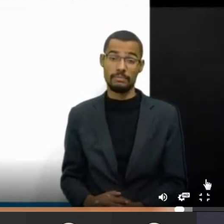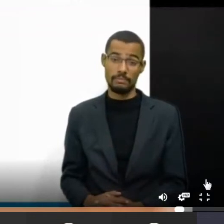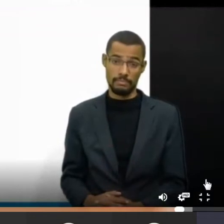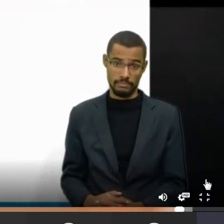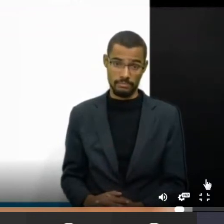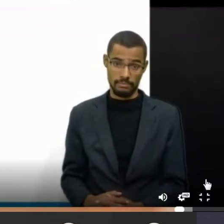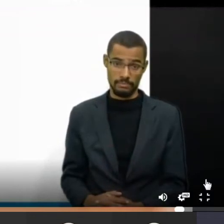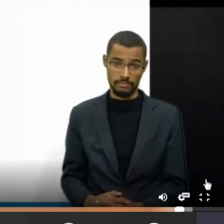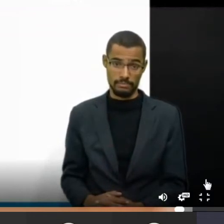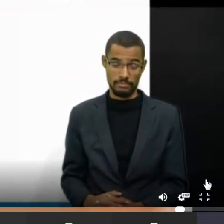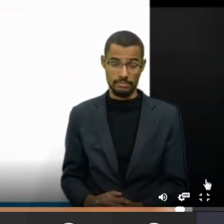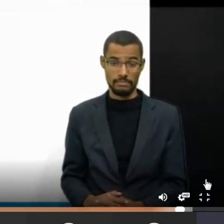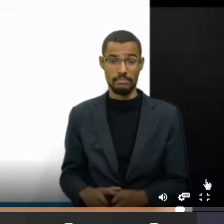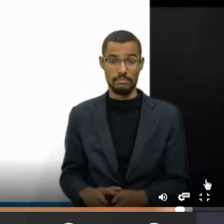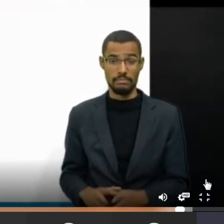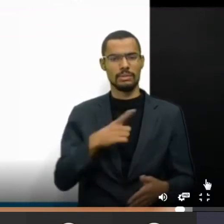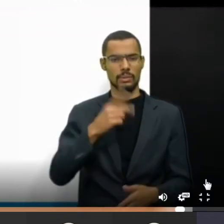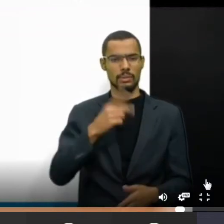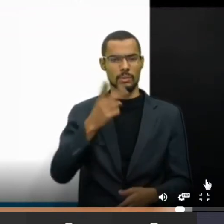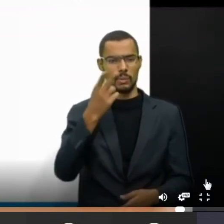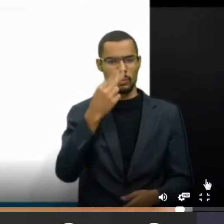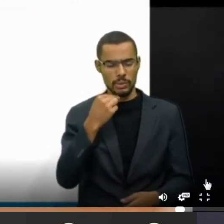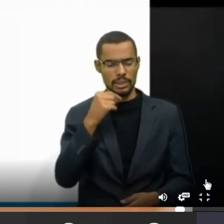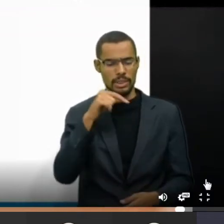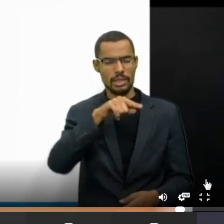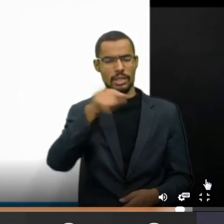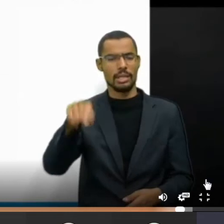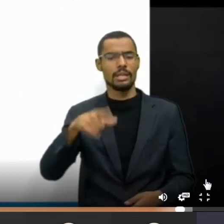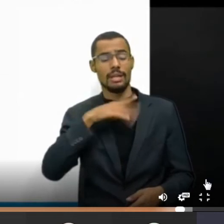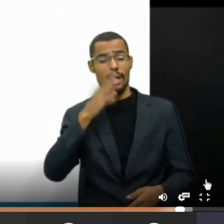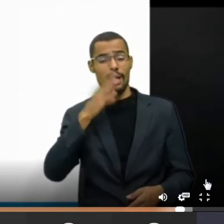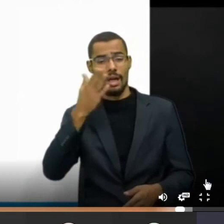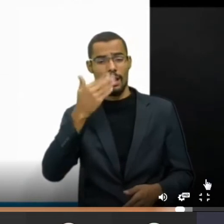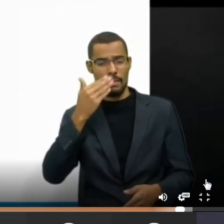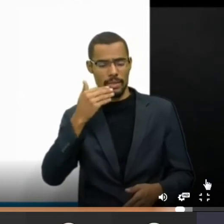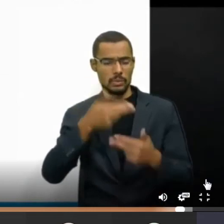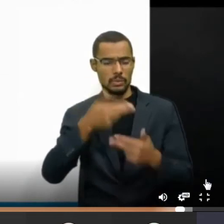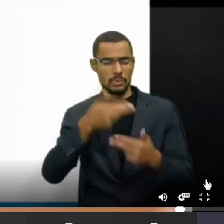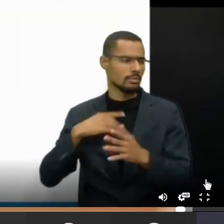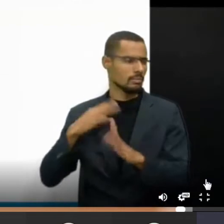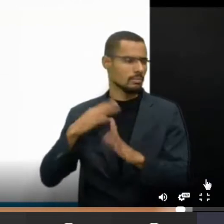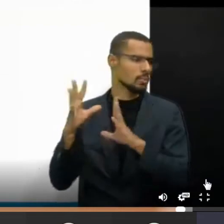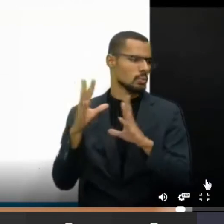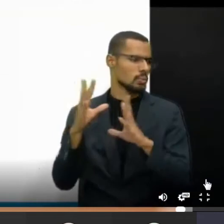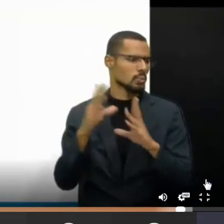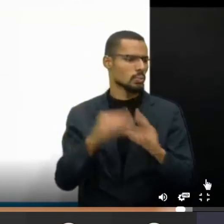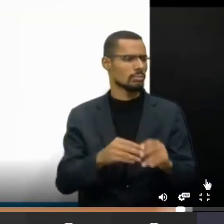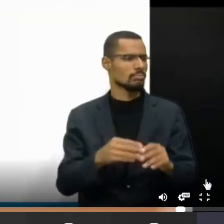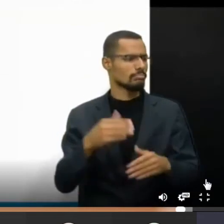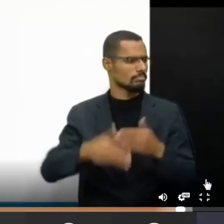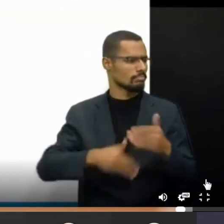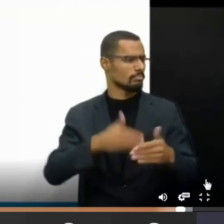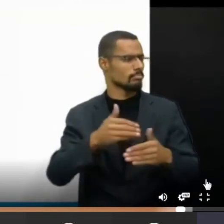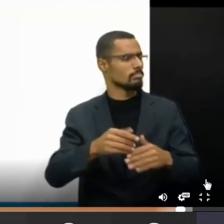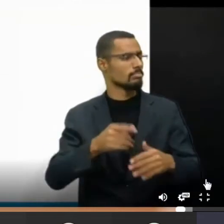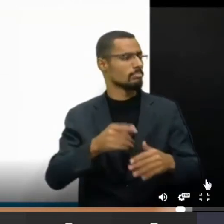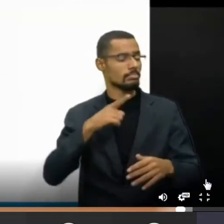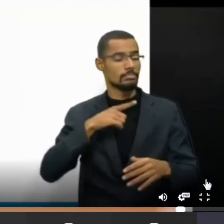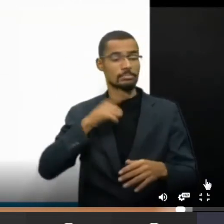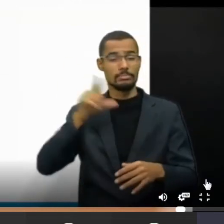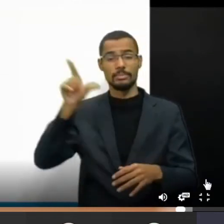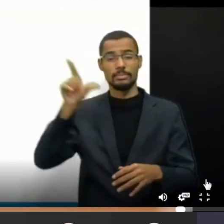Após, então, o processo de absorção de nutrientes, o alimento ele percorre todo esse intestino delgado e aqui eu